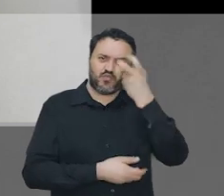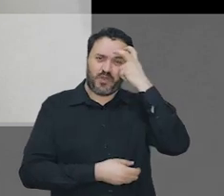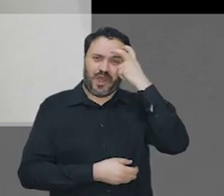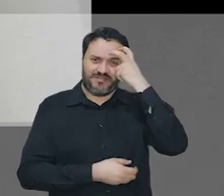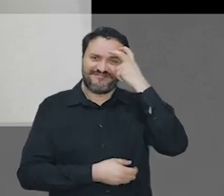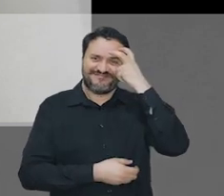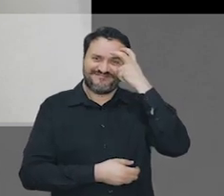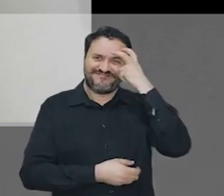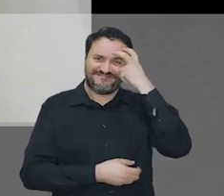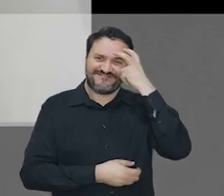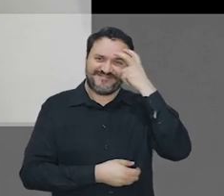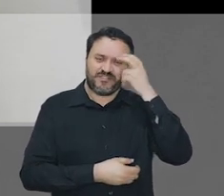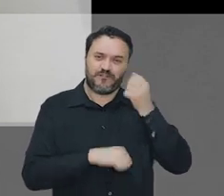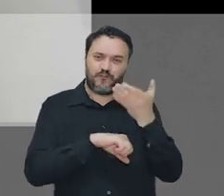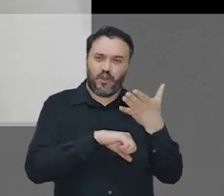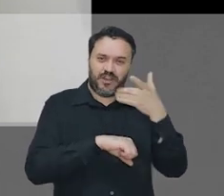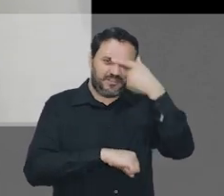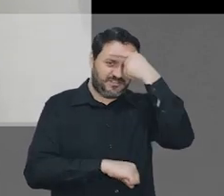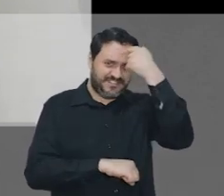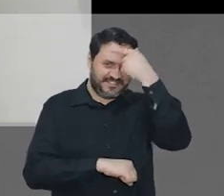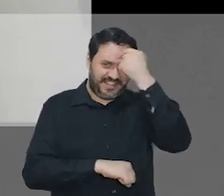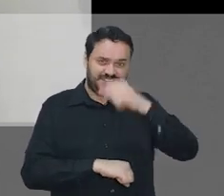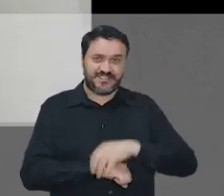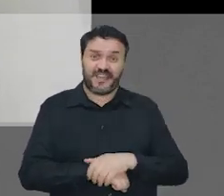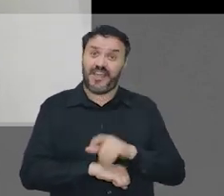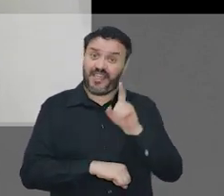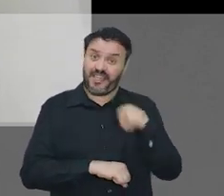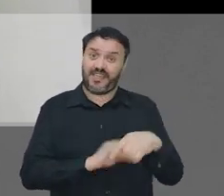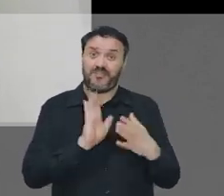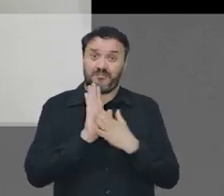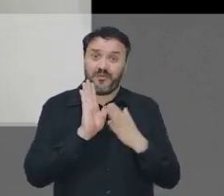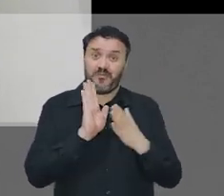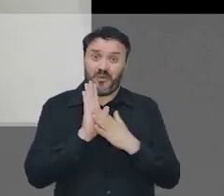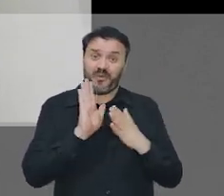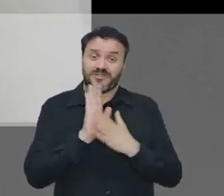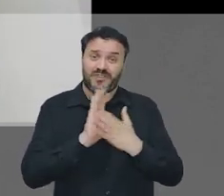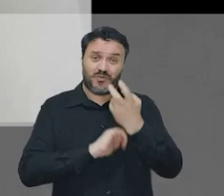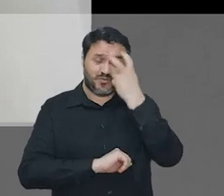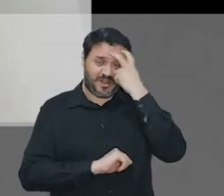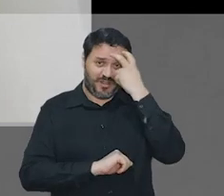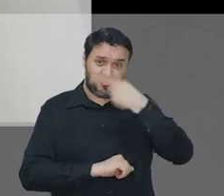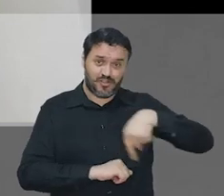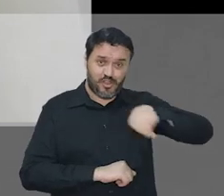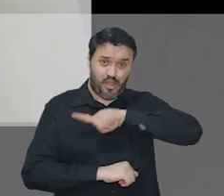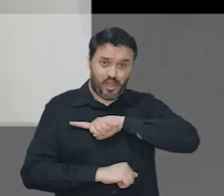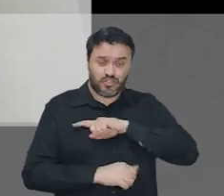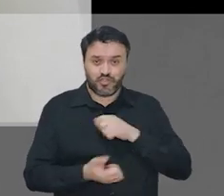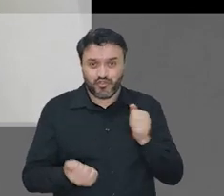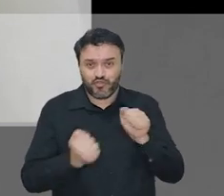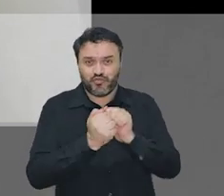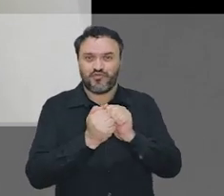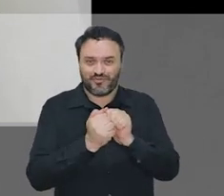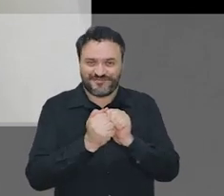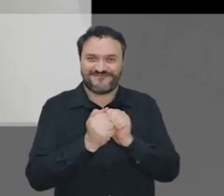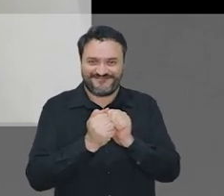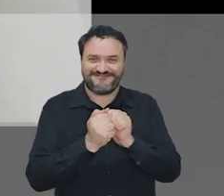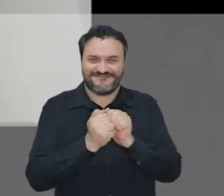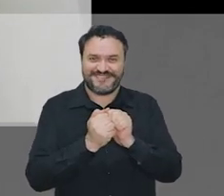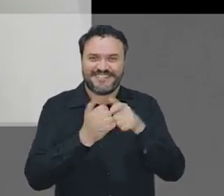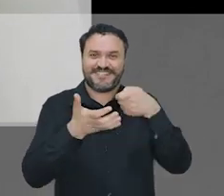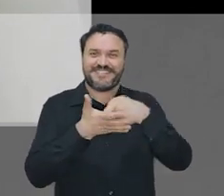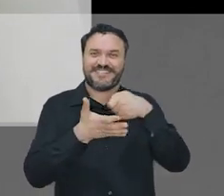partir desta proposta cultural que nós nos juntamos para poder mostrar um pouquinho